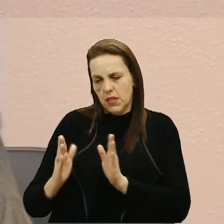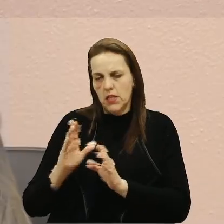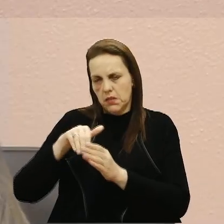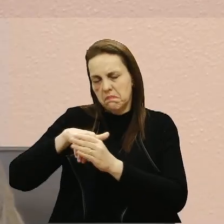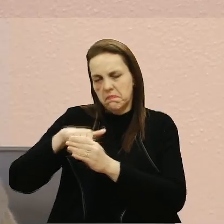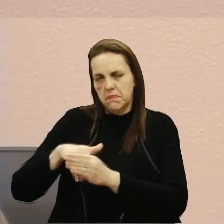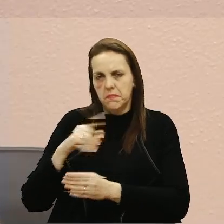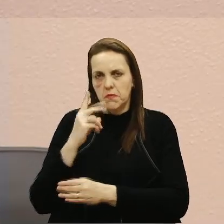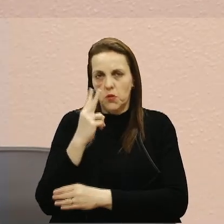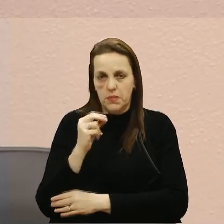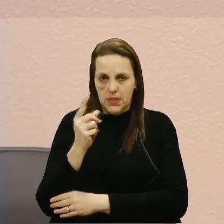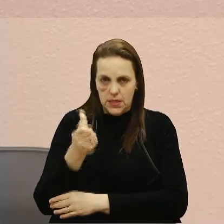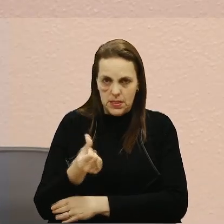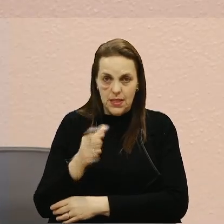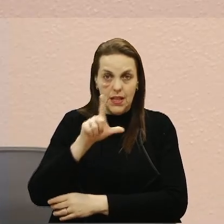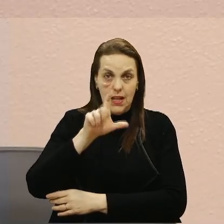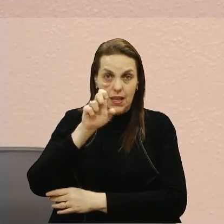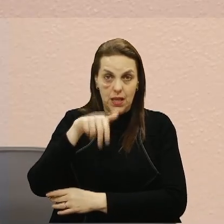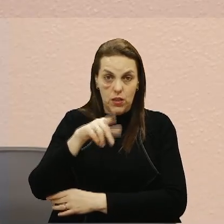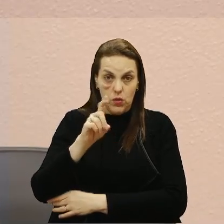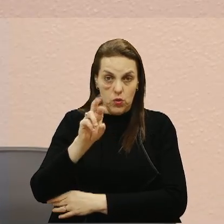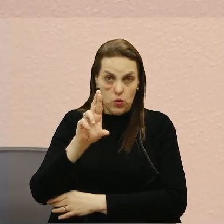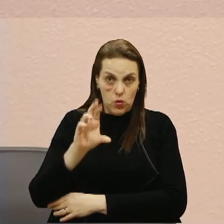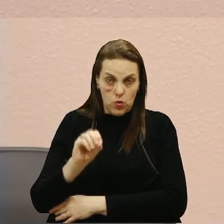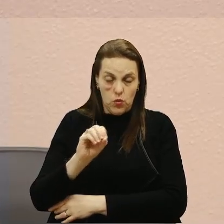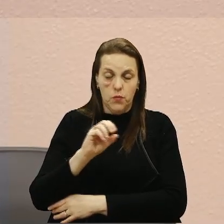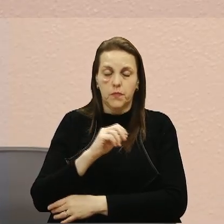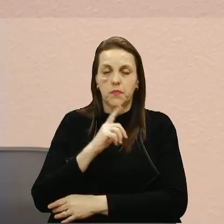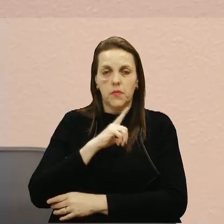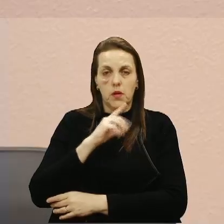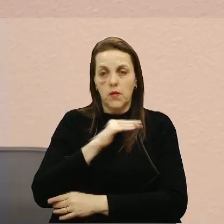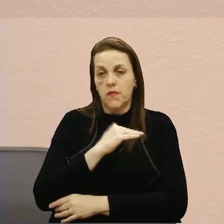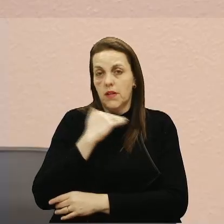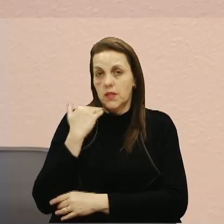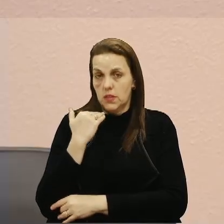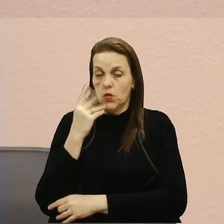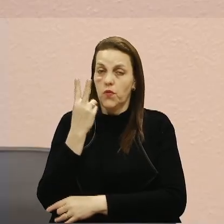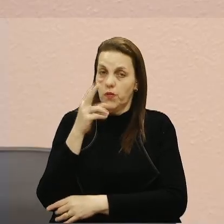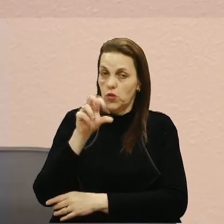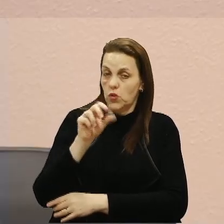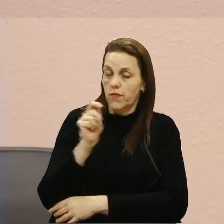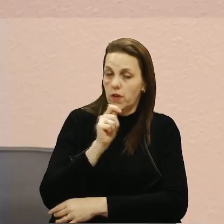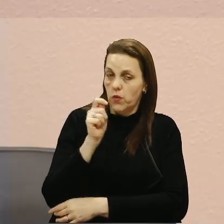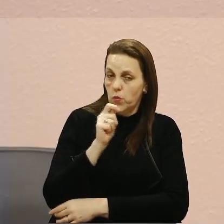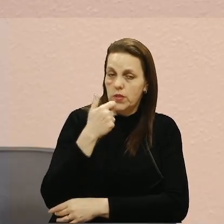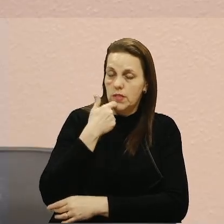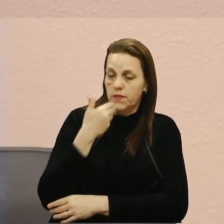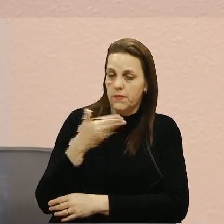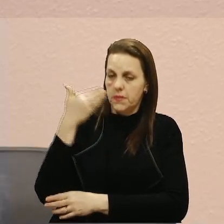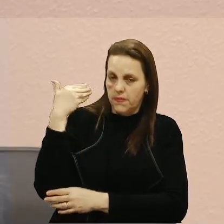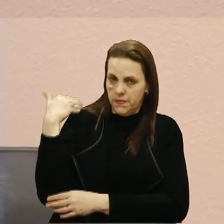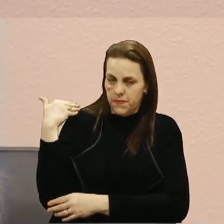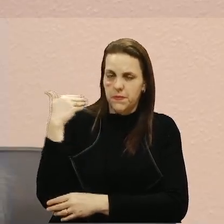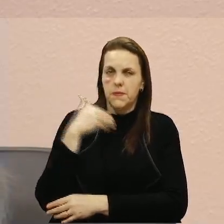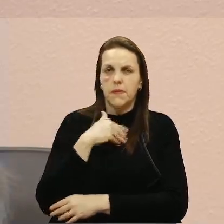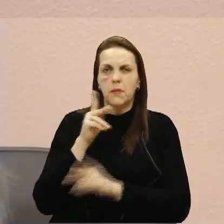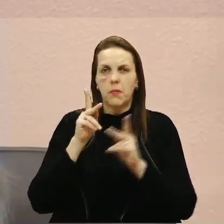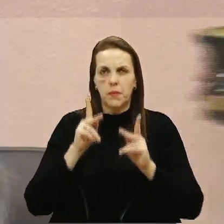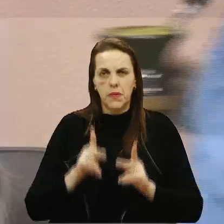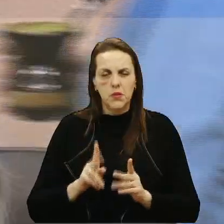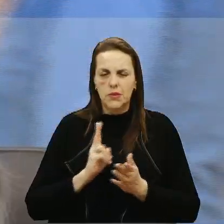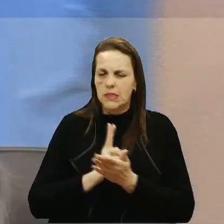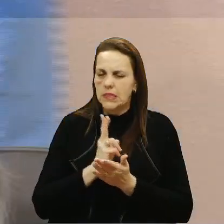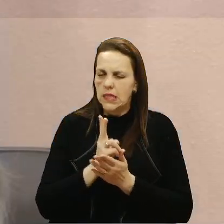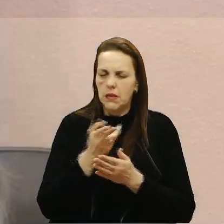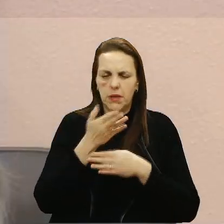Rade, ocorrido no dia da última sexta-feira, 29/8. Ele foi uma pessoa que sempre ajudou